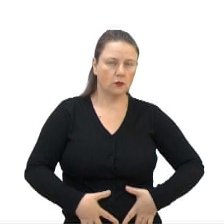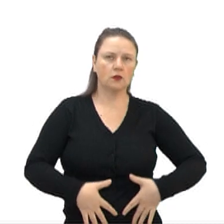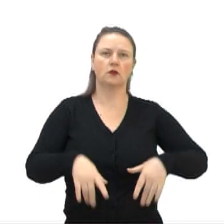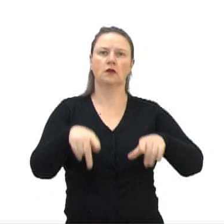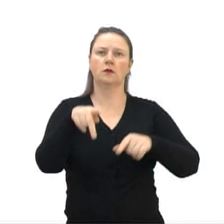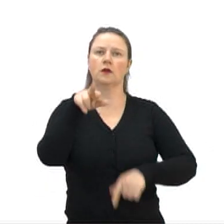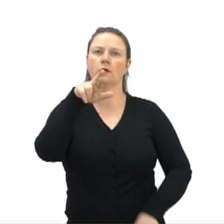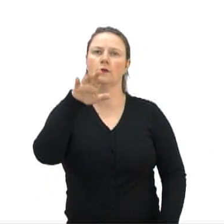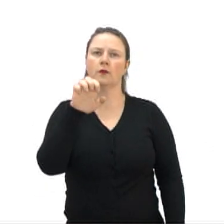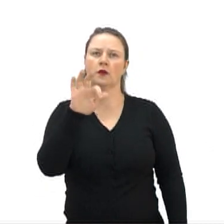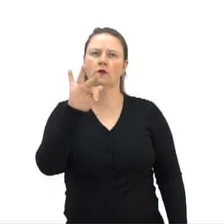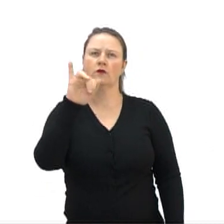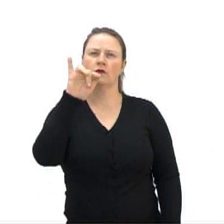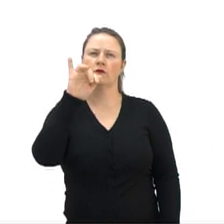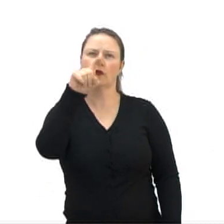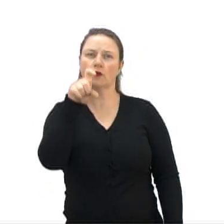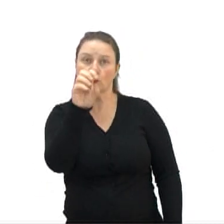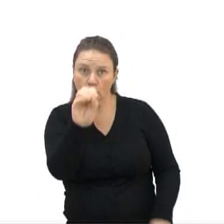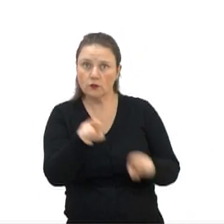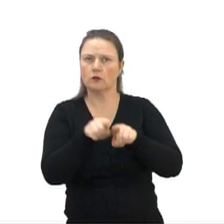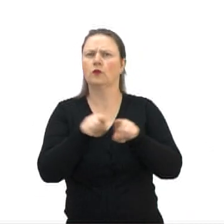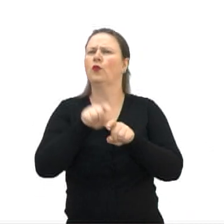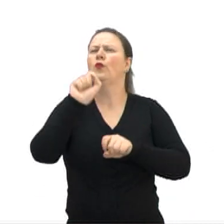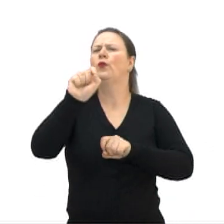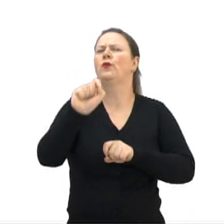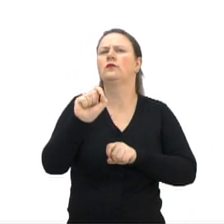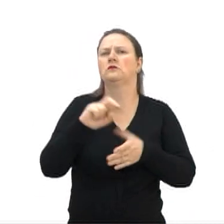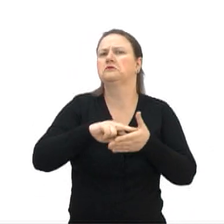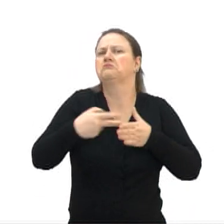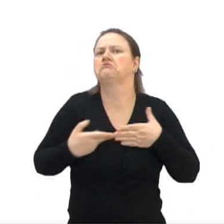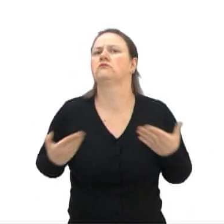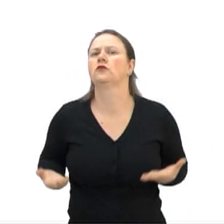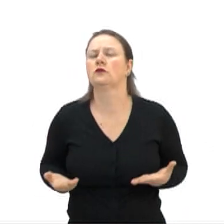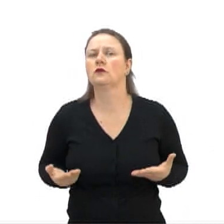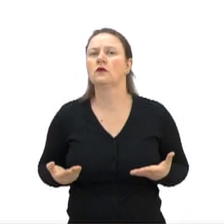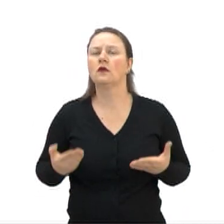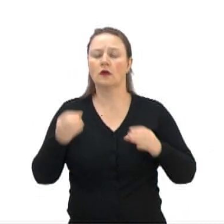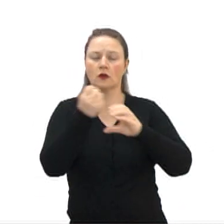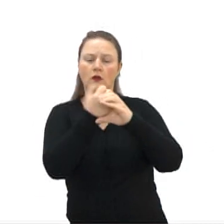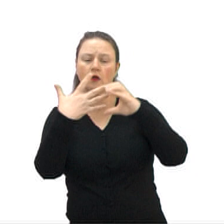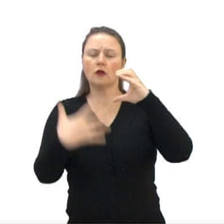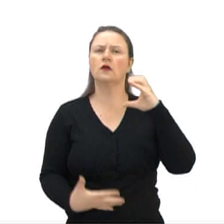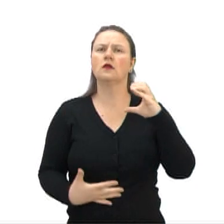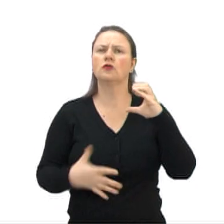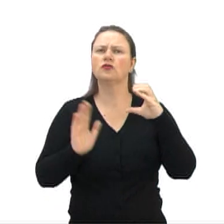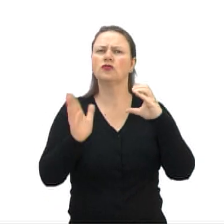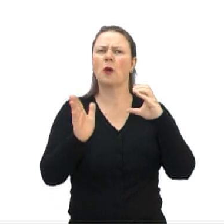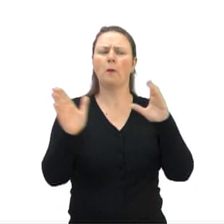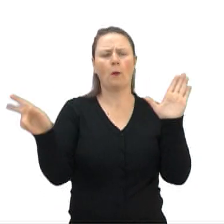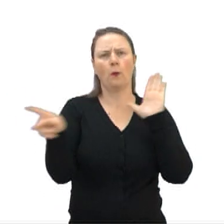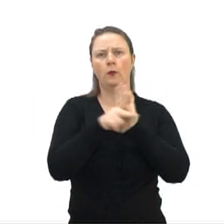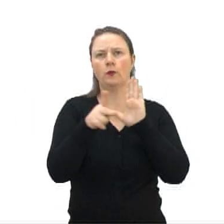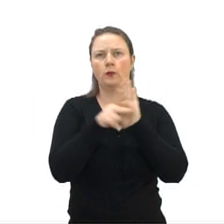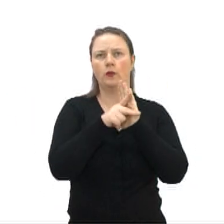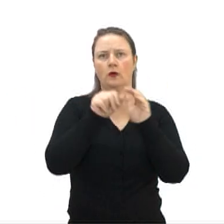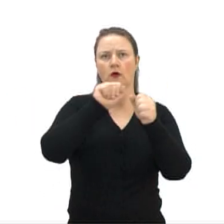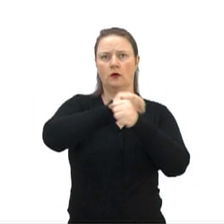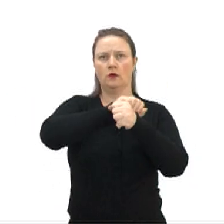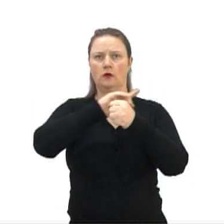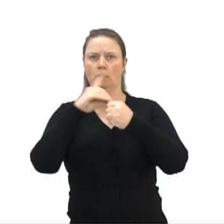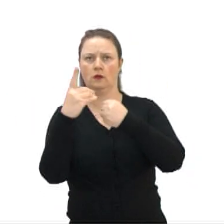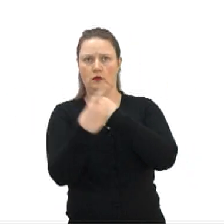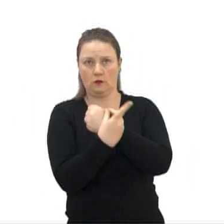prefixo. Qual é esse sufixo? Que sufixo, professor? Aquele característico dos advérbios. Temos aqui letra